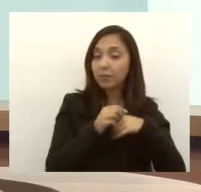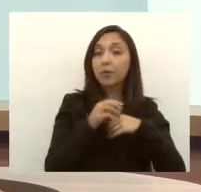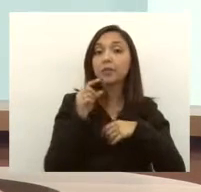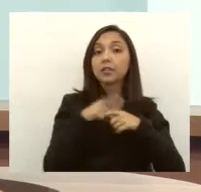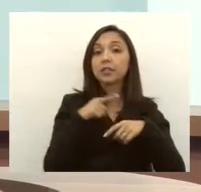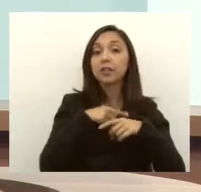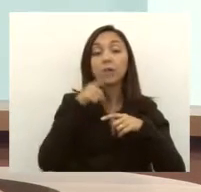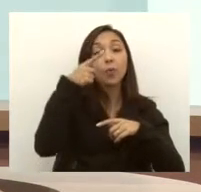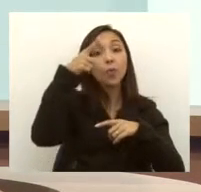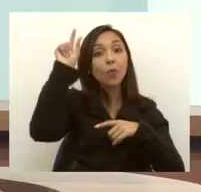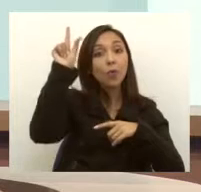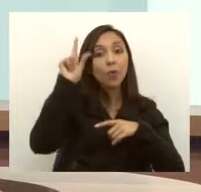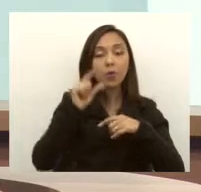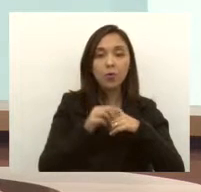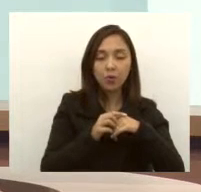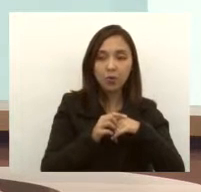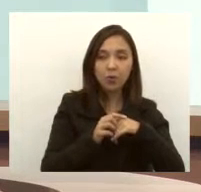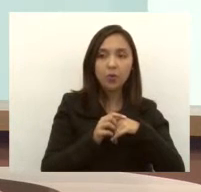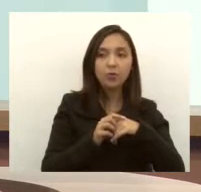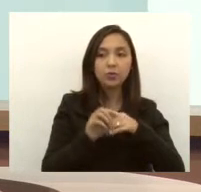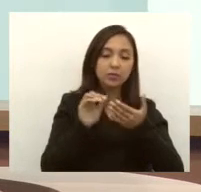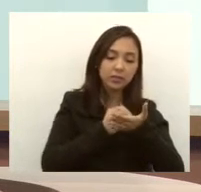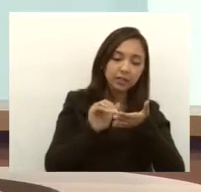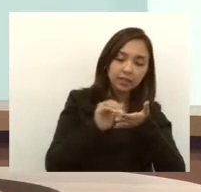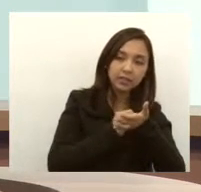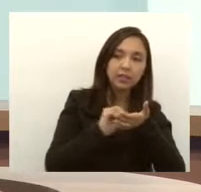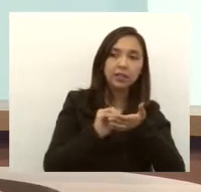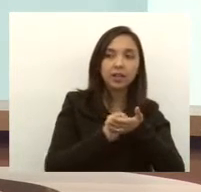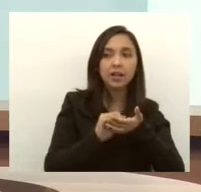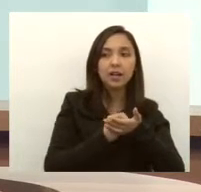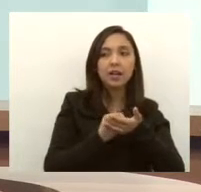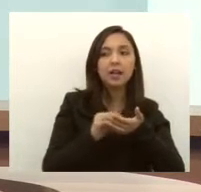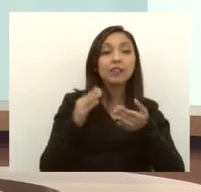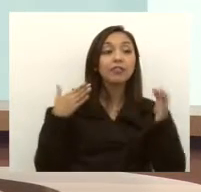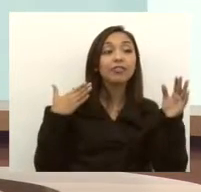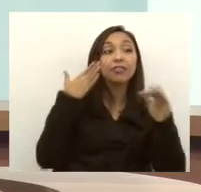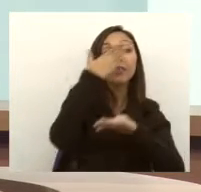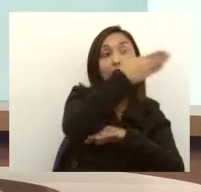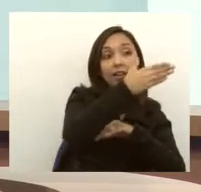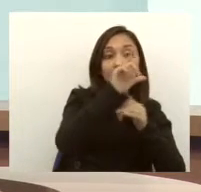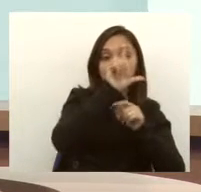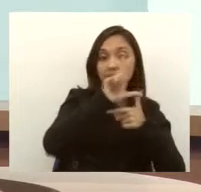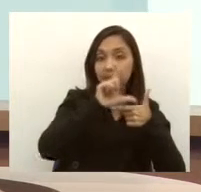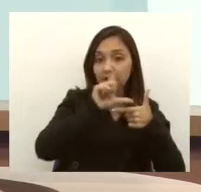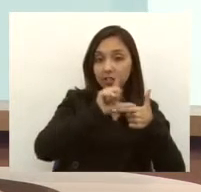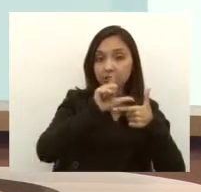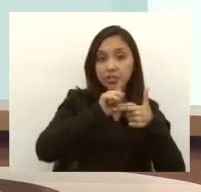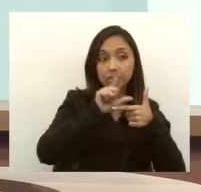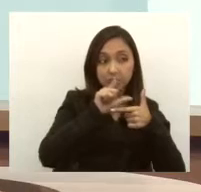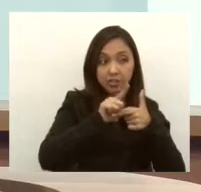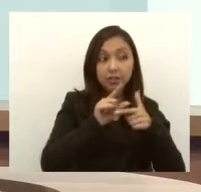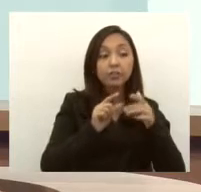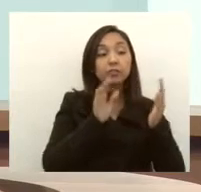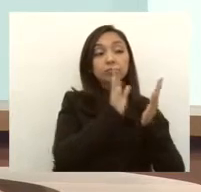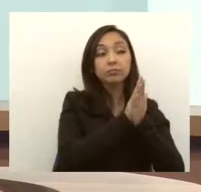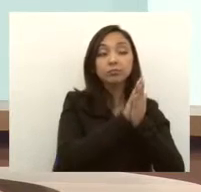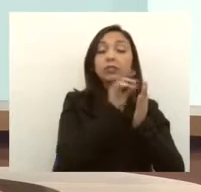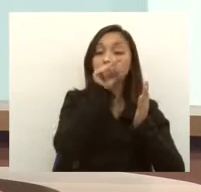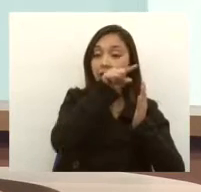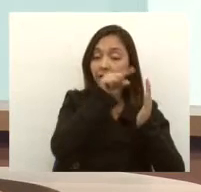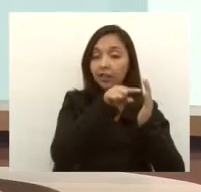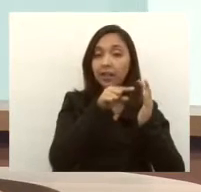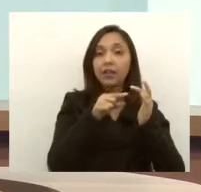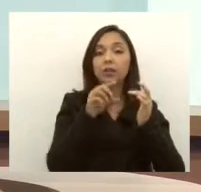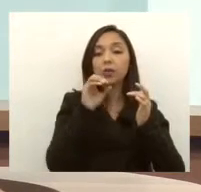temos meios, Koga, nosso assessor, nosso secretário, de ir lá no legislativo e empurrar o legislativo. Que tem um